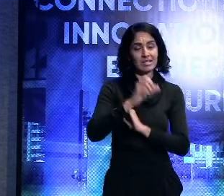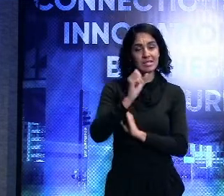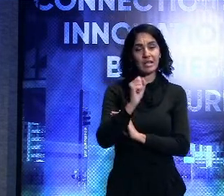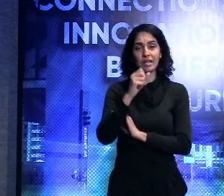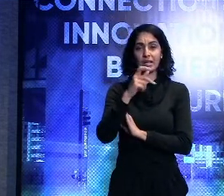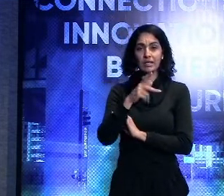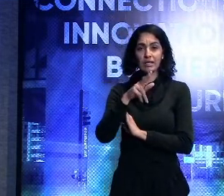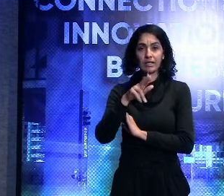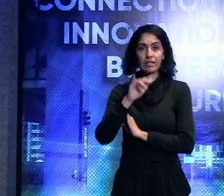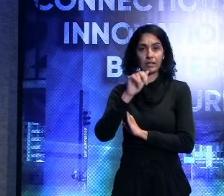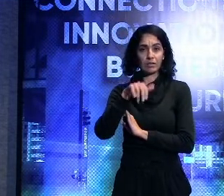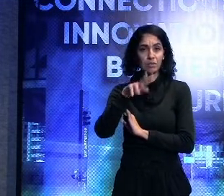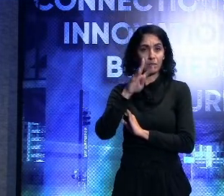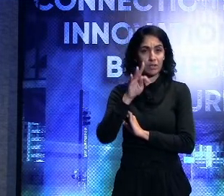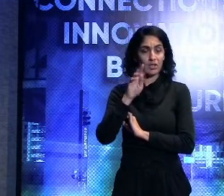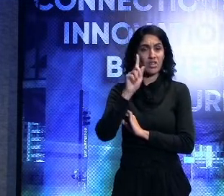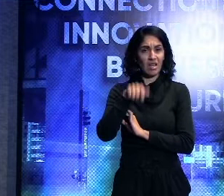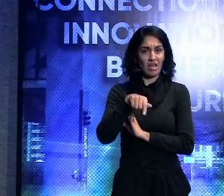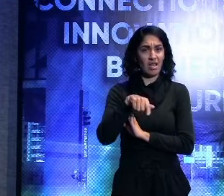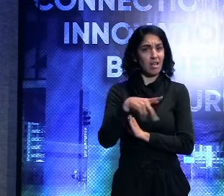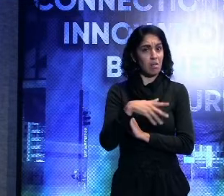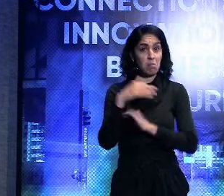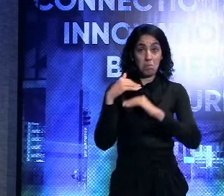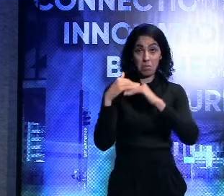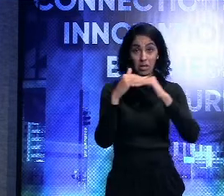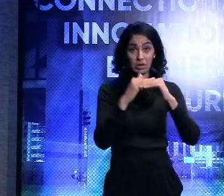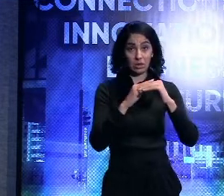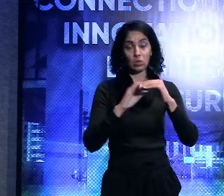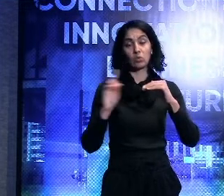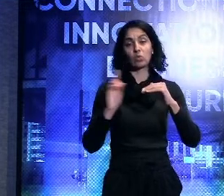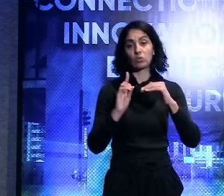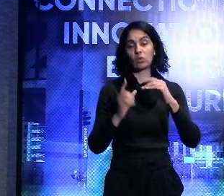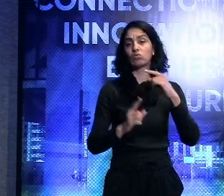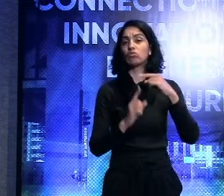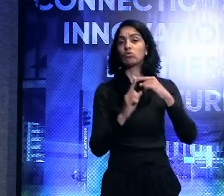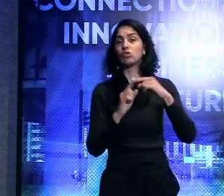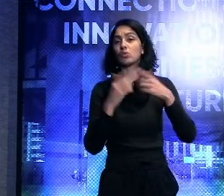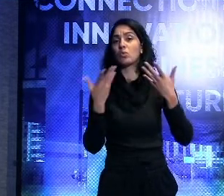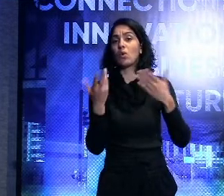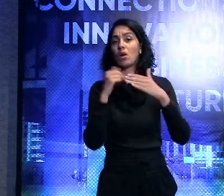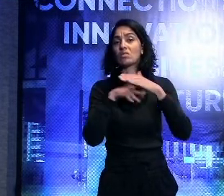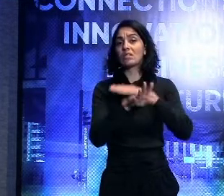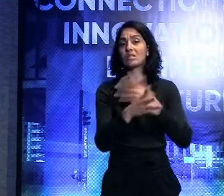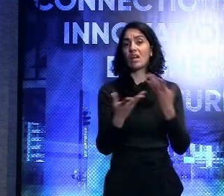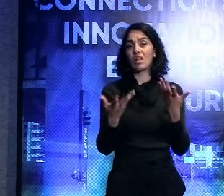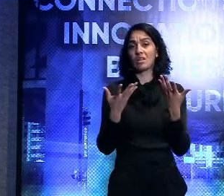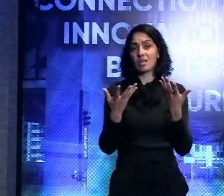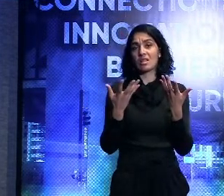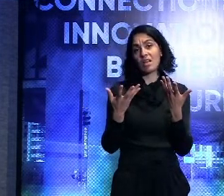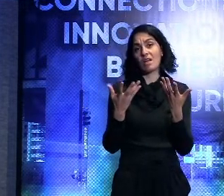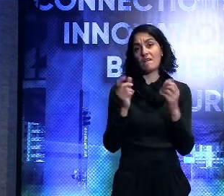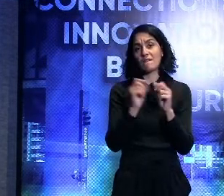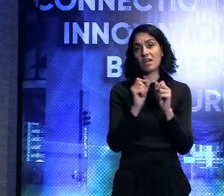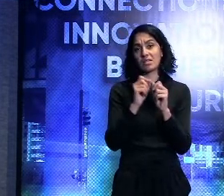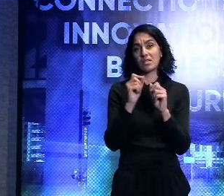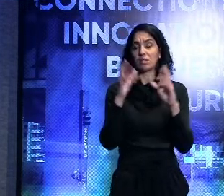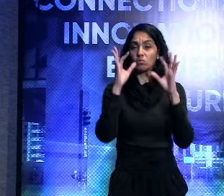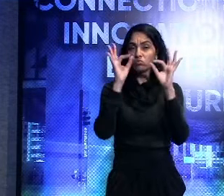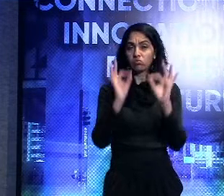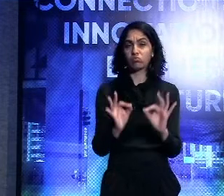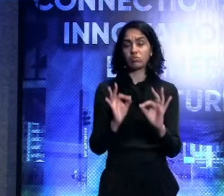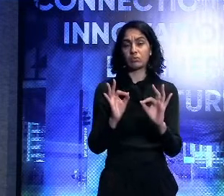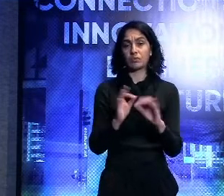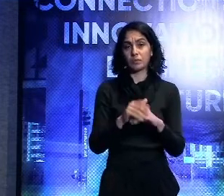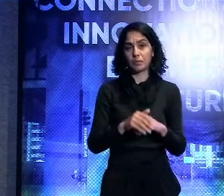é uma receita de bolo padrão? Ou será que não? E que tipo de design sprint, então, seria esse formato ideal? E